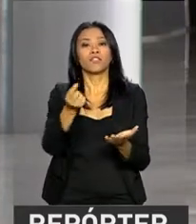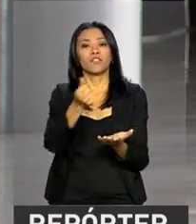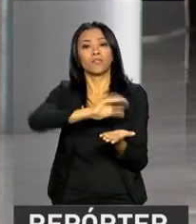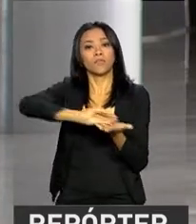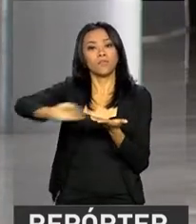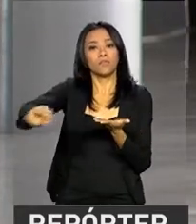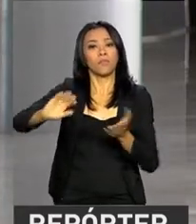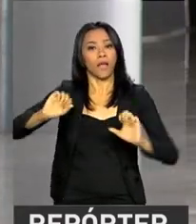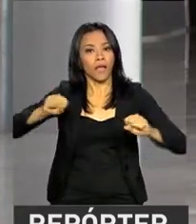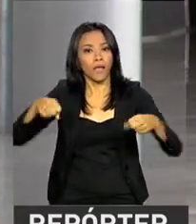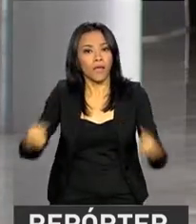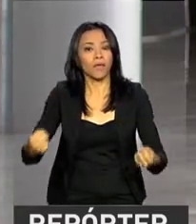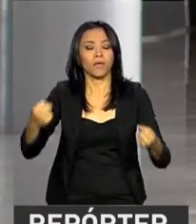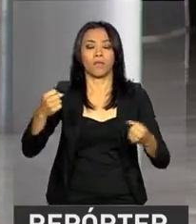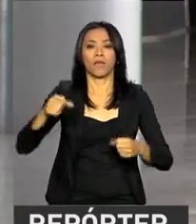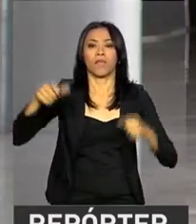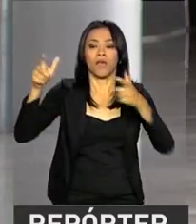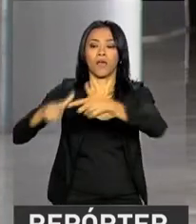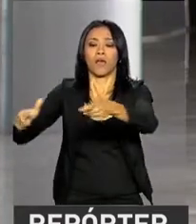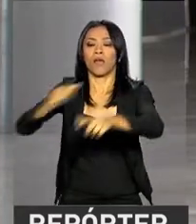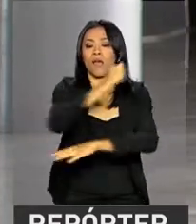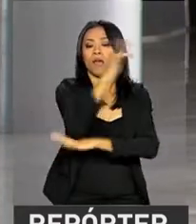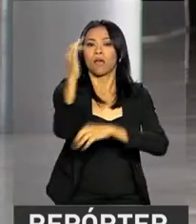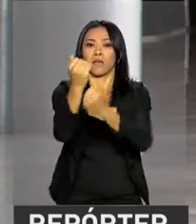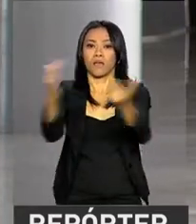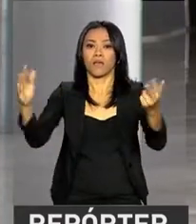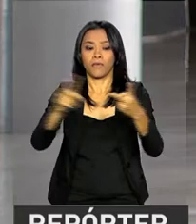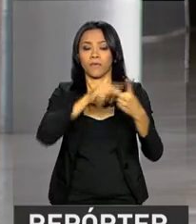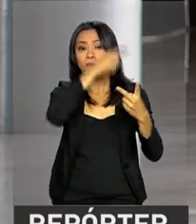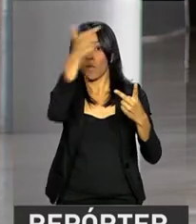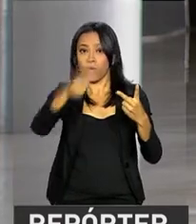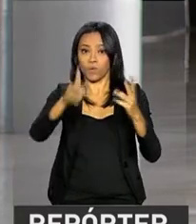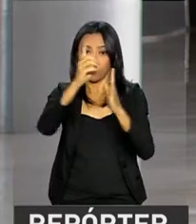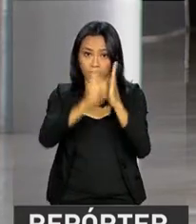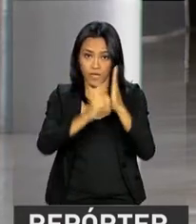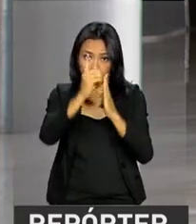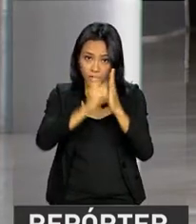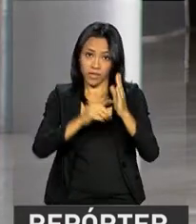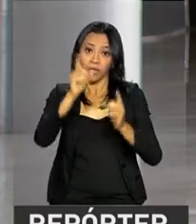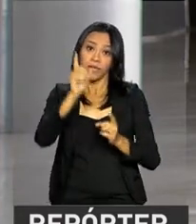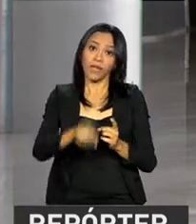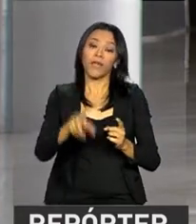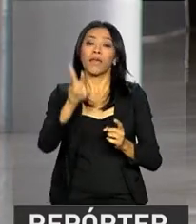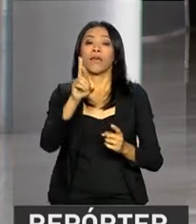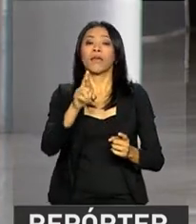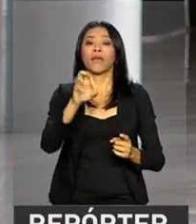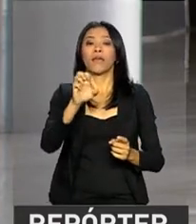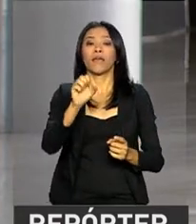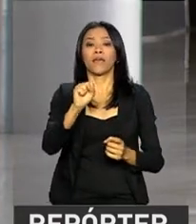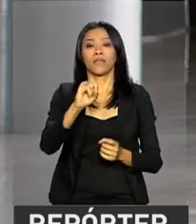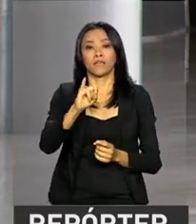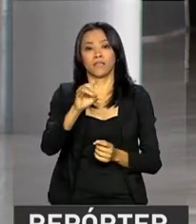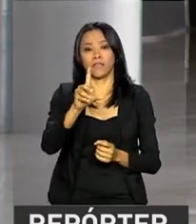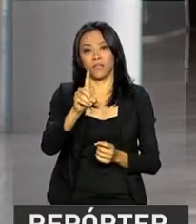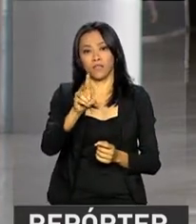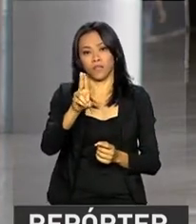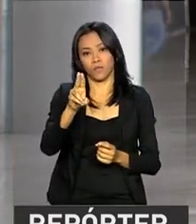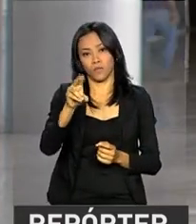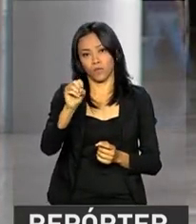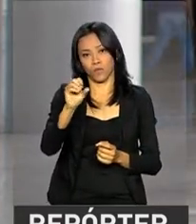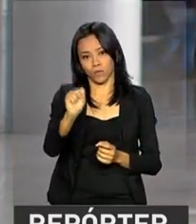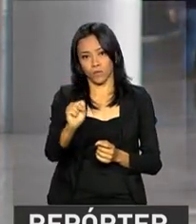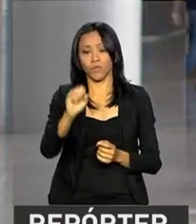áreas degradadas. Outro decreto revisa a política de resíduos sólidos, regulamentando, por exemplo,